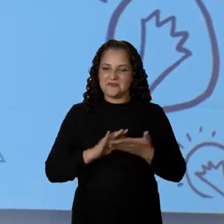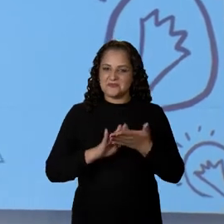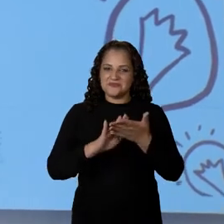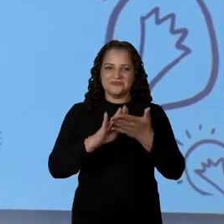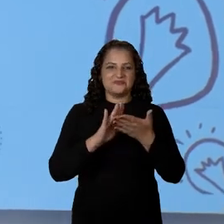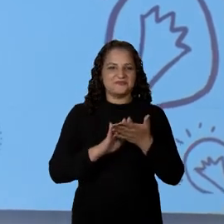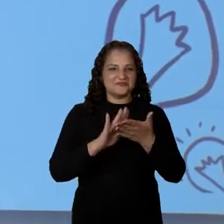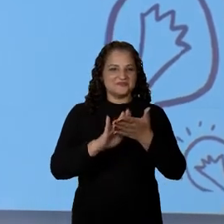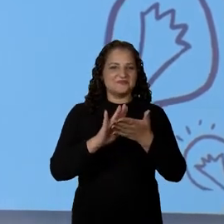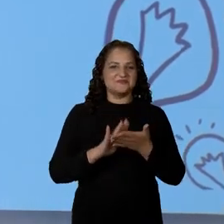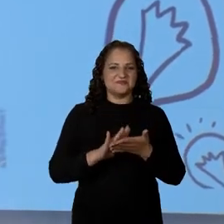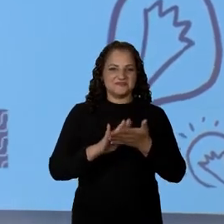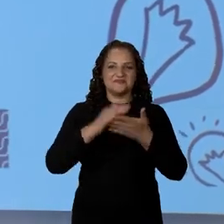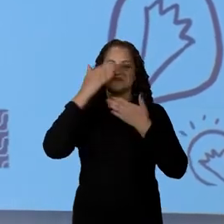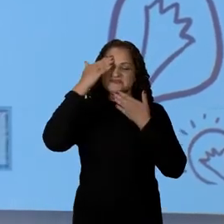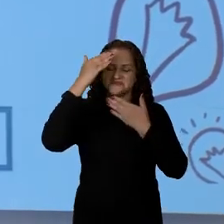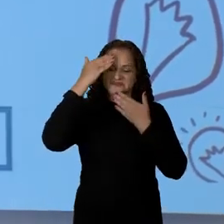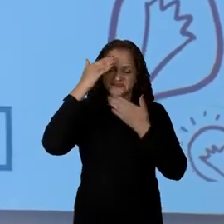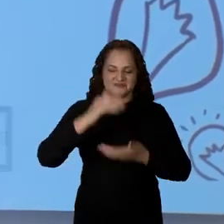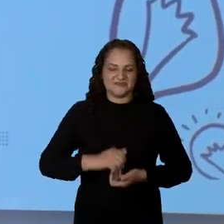Parabéns, cara. Obrigado.